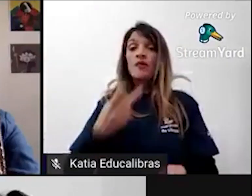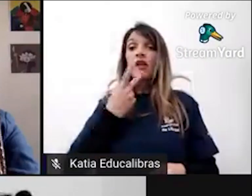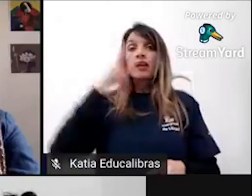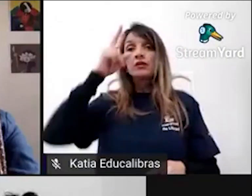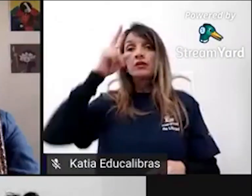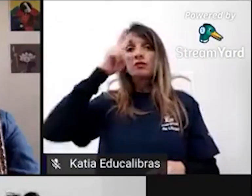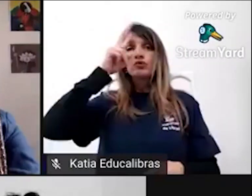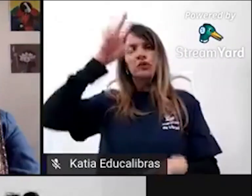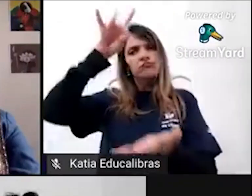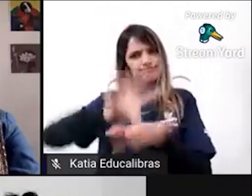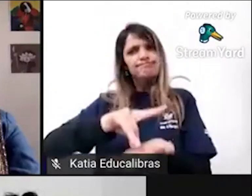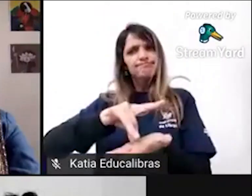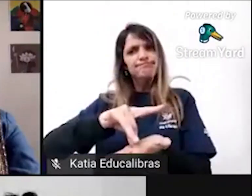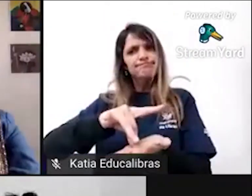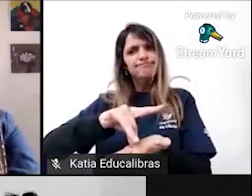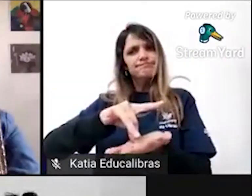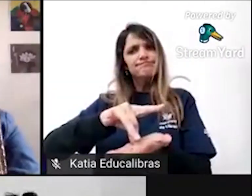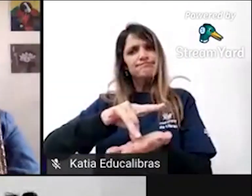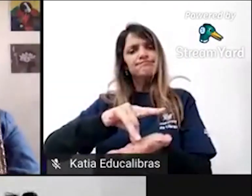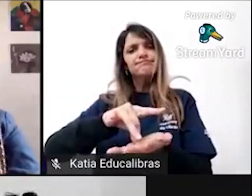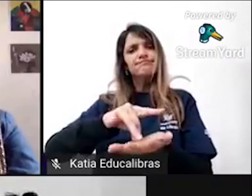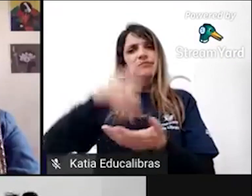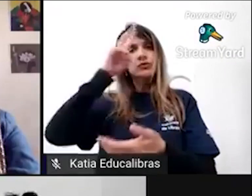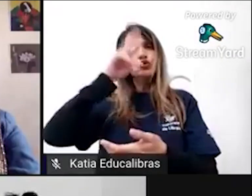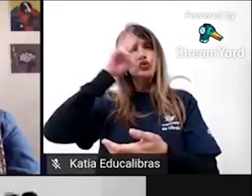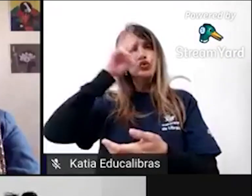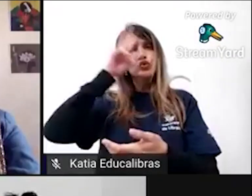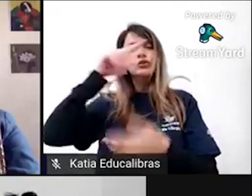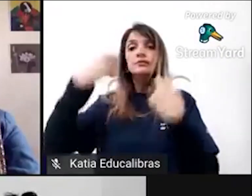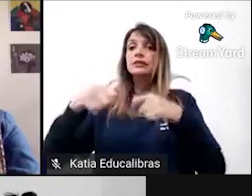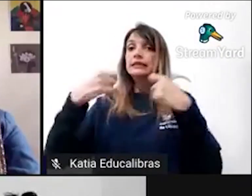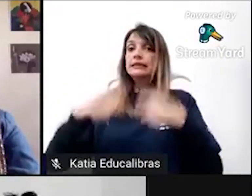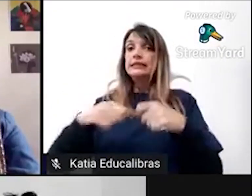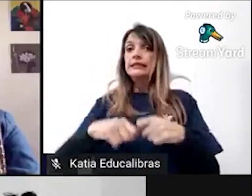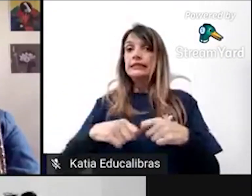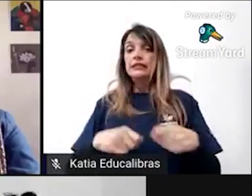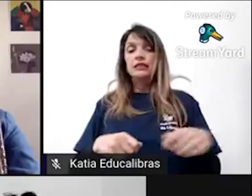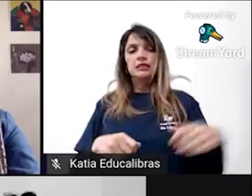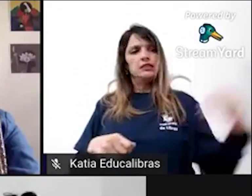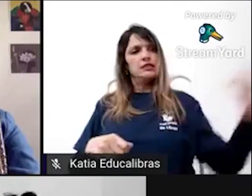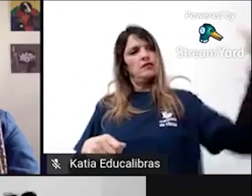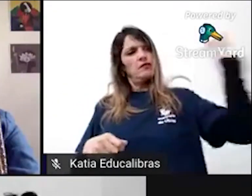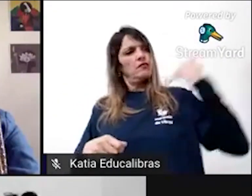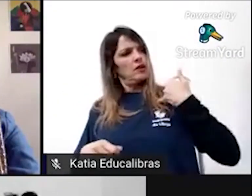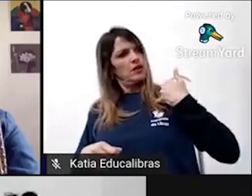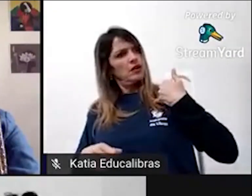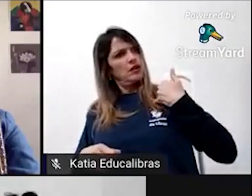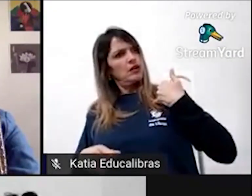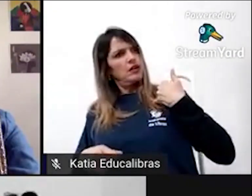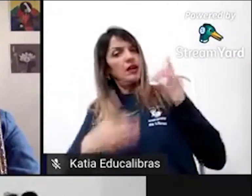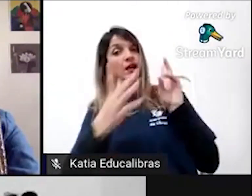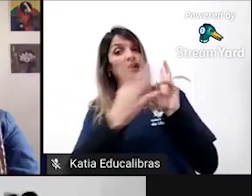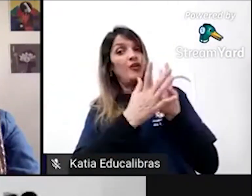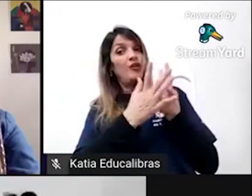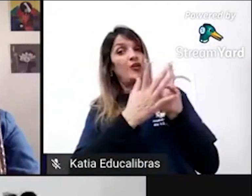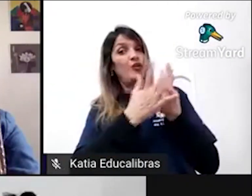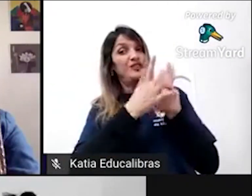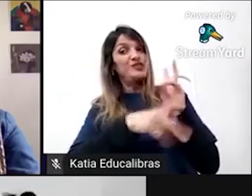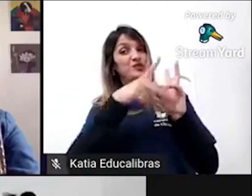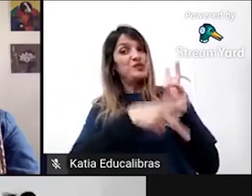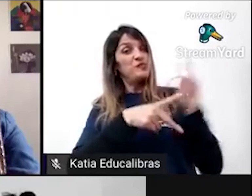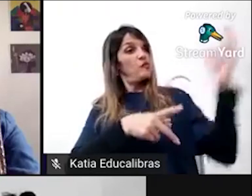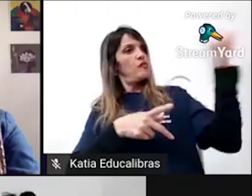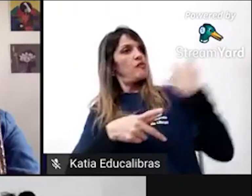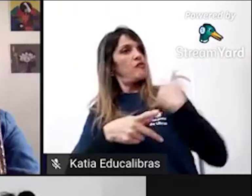é o tempero que a história precisa para ela ser ouvida sob uma outra perspectiva. Daí que a